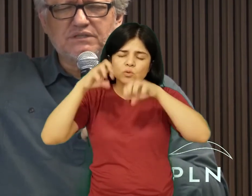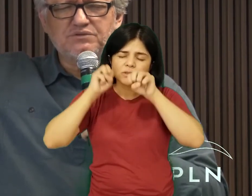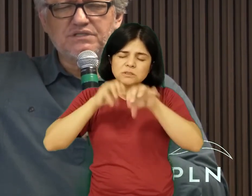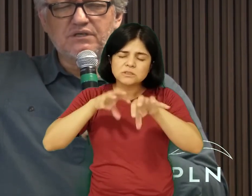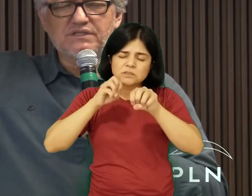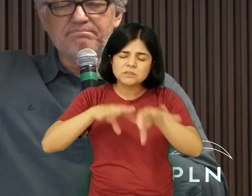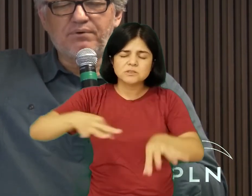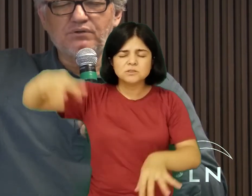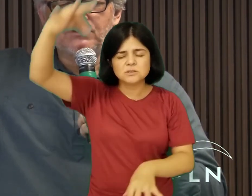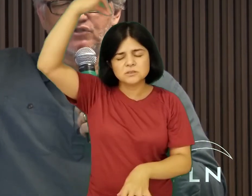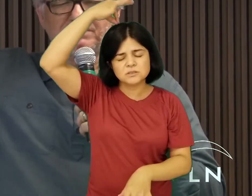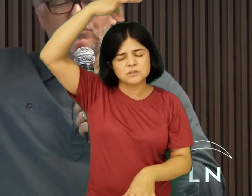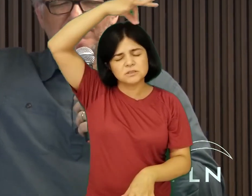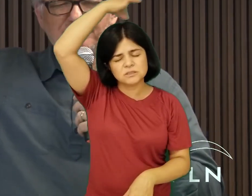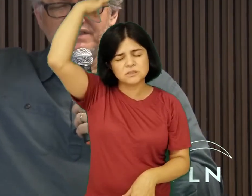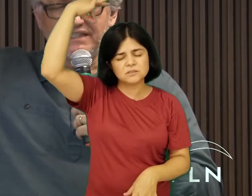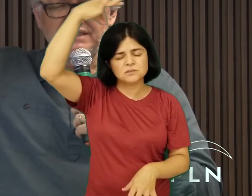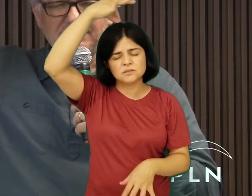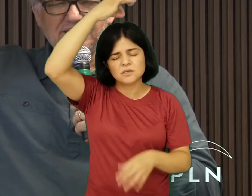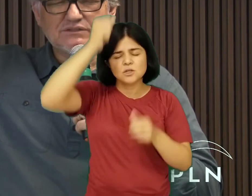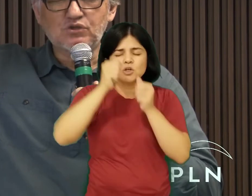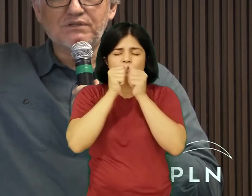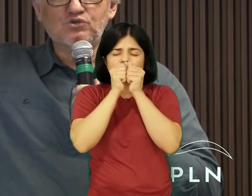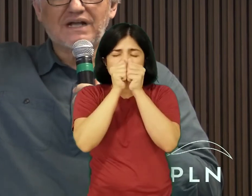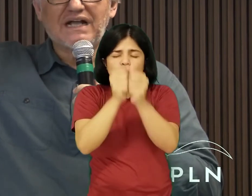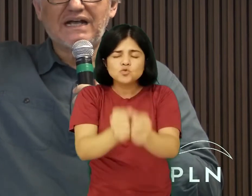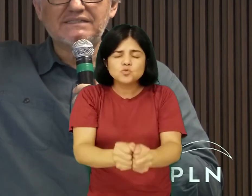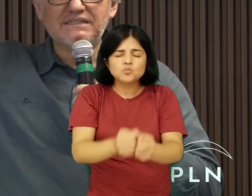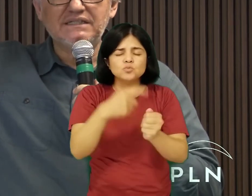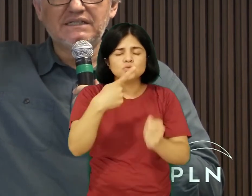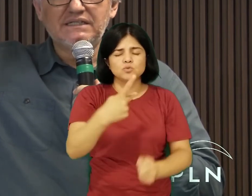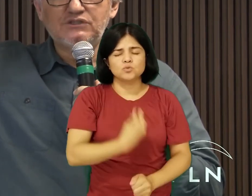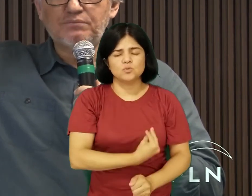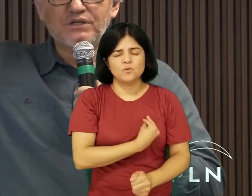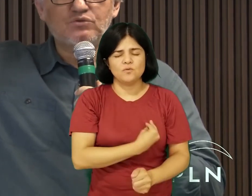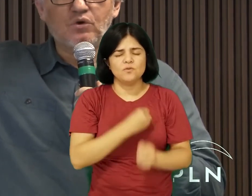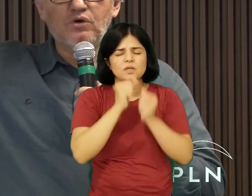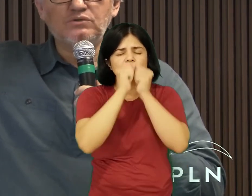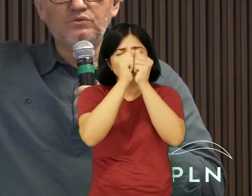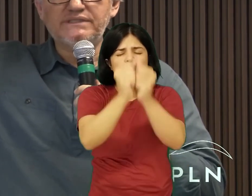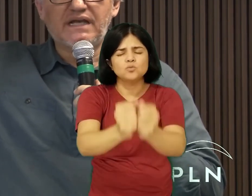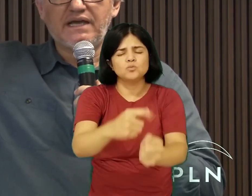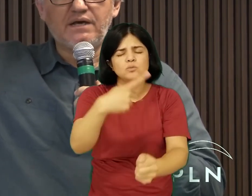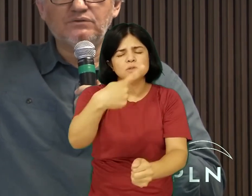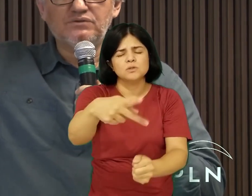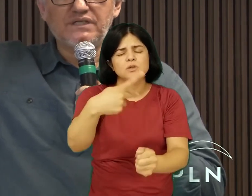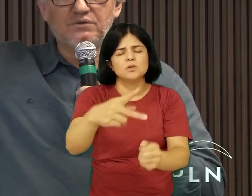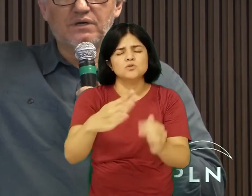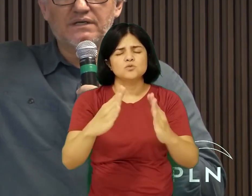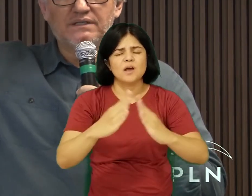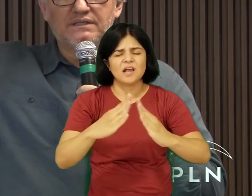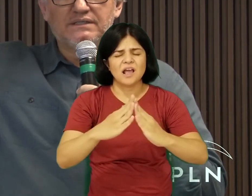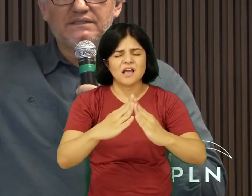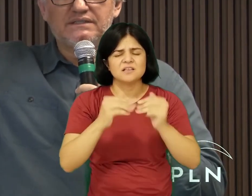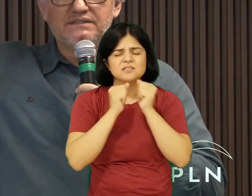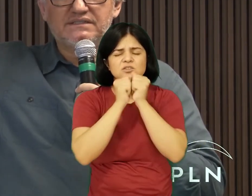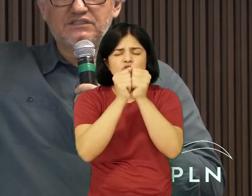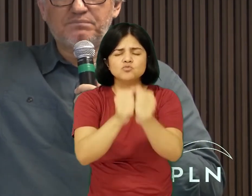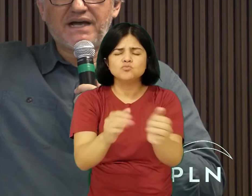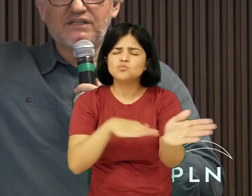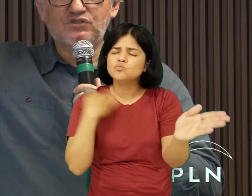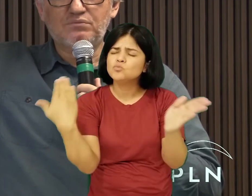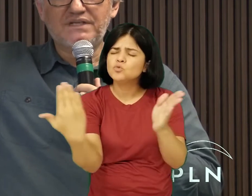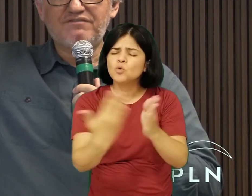Espírito Santo de Deus repouse sobre sua vida, sobre sua casa, e sobre todo o Israel do Senhor, que